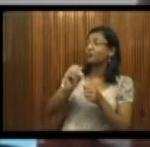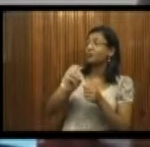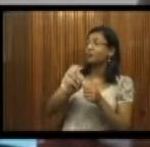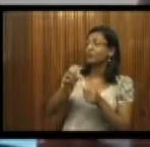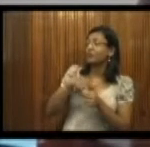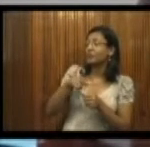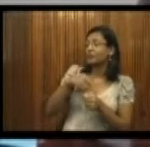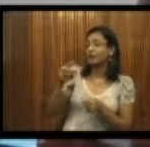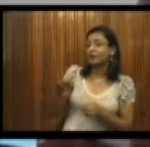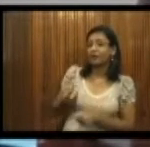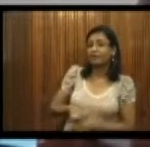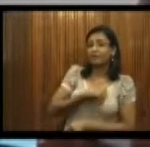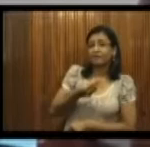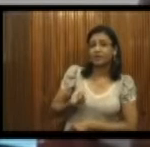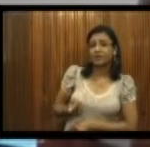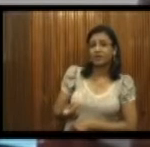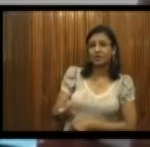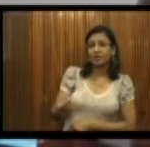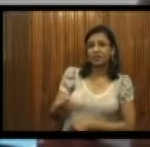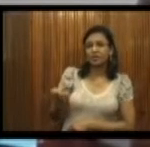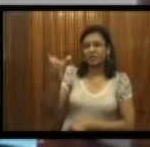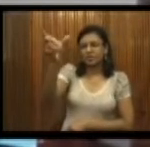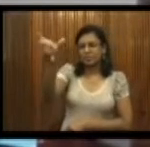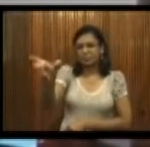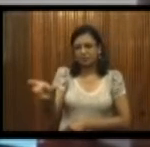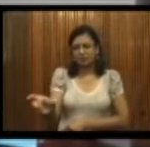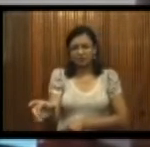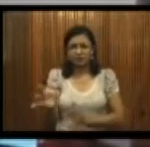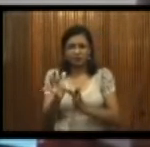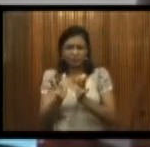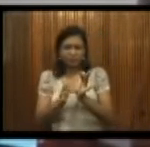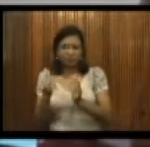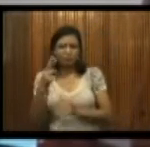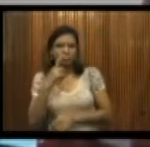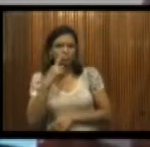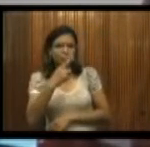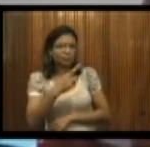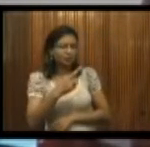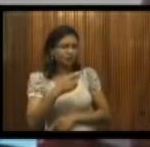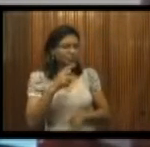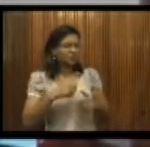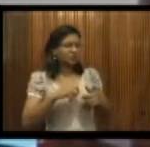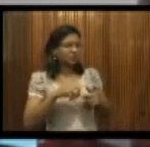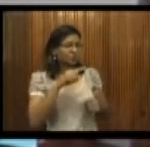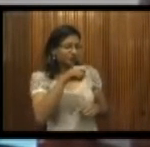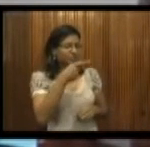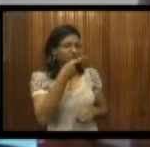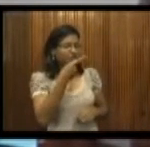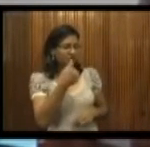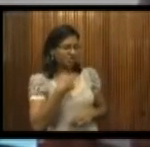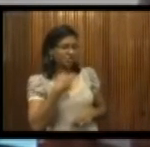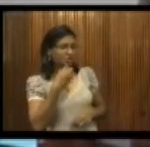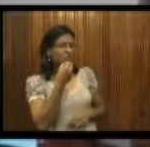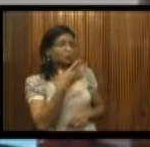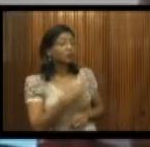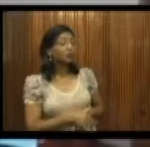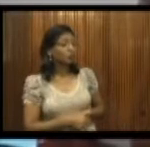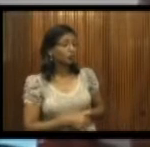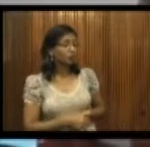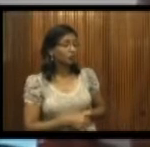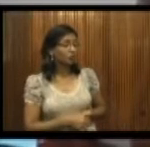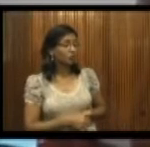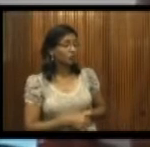Não matarás, não adulterarás, não furtarás, não dirás falso testemunho, não defraudarás ninguém, honra teu pai e tua